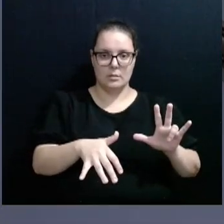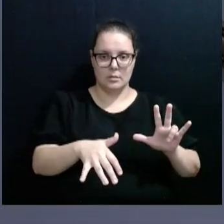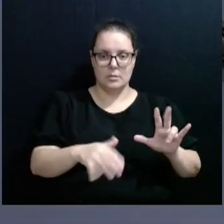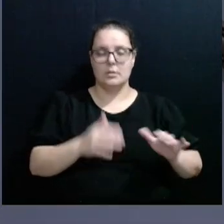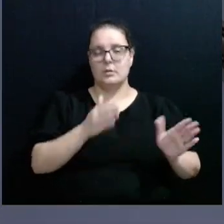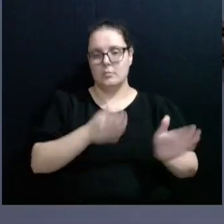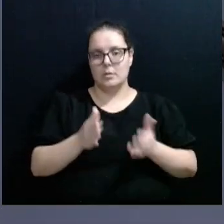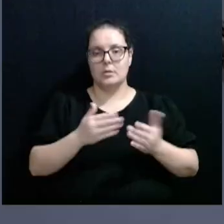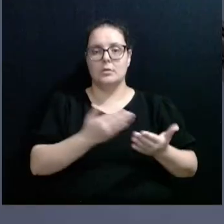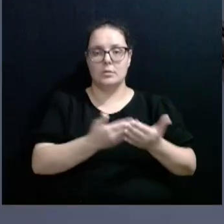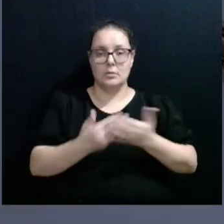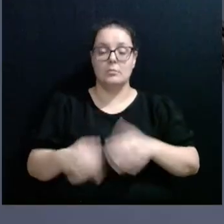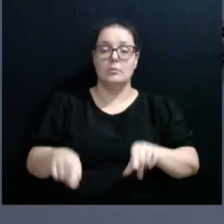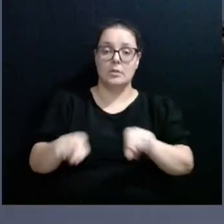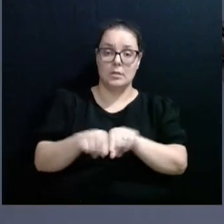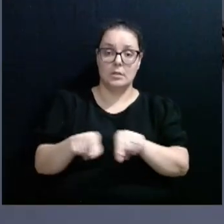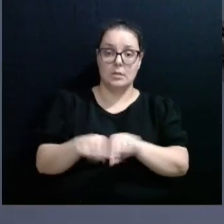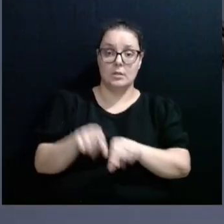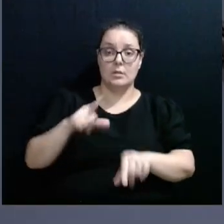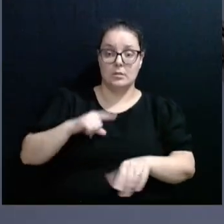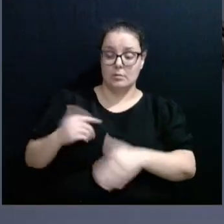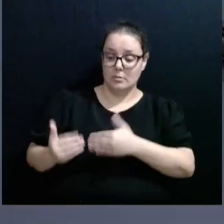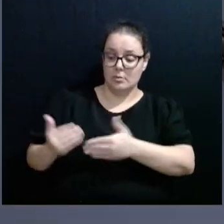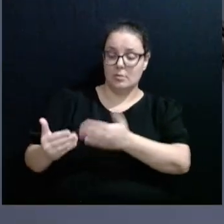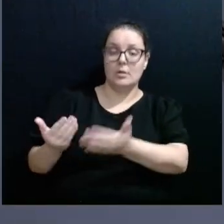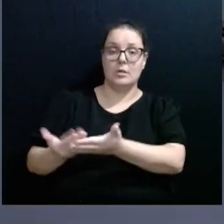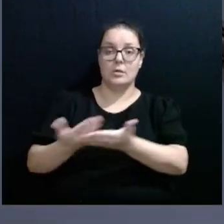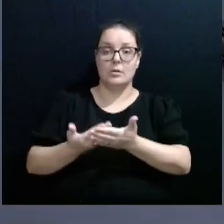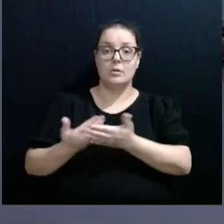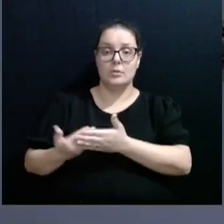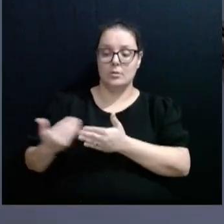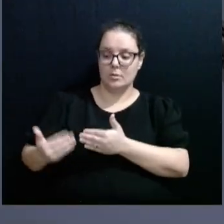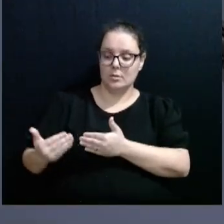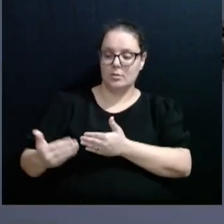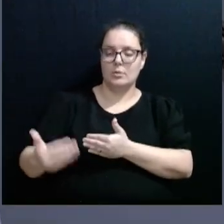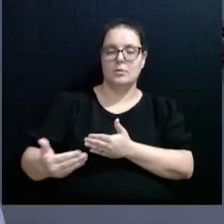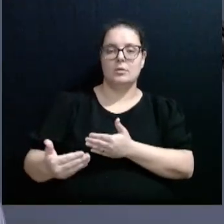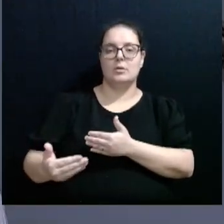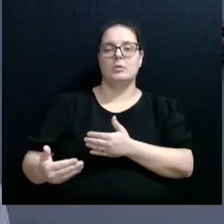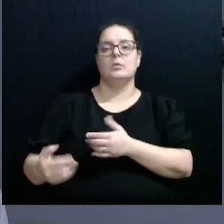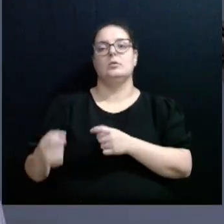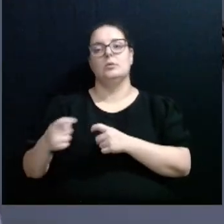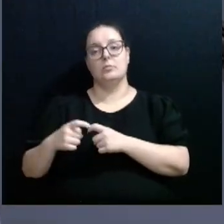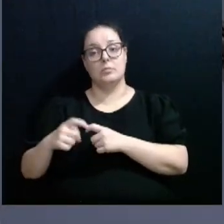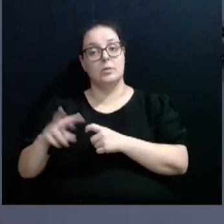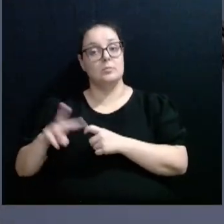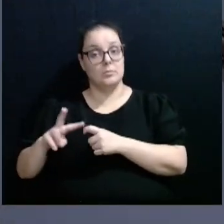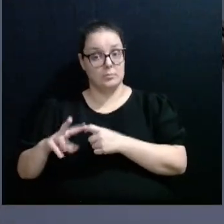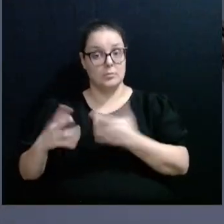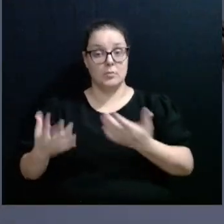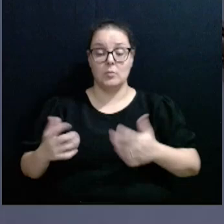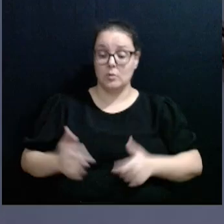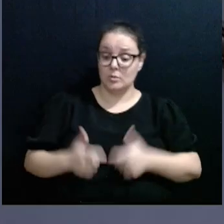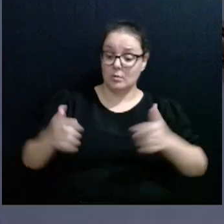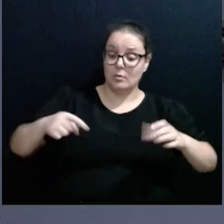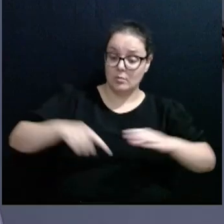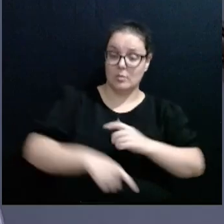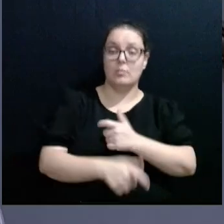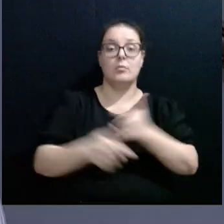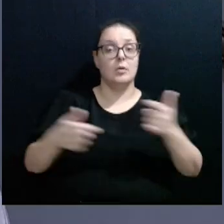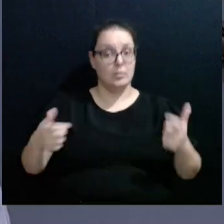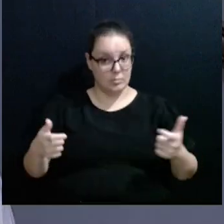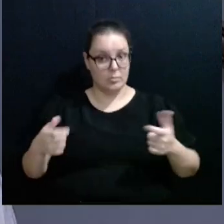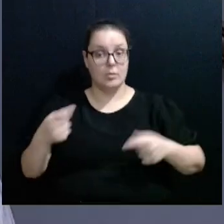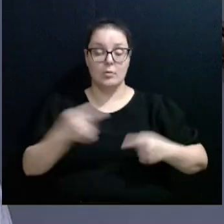mas também teve um processo de estudo a partir da medicina veterinária. Então isso é um grande avanço para o debate, A